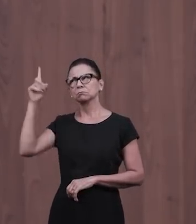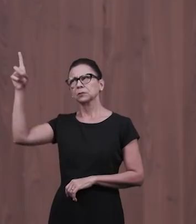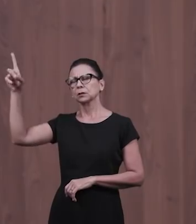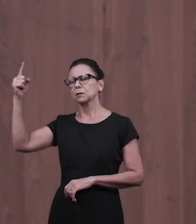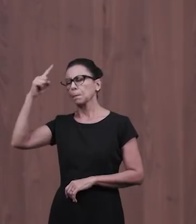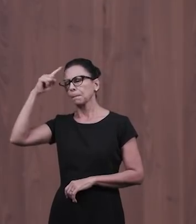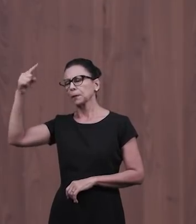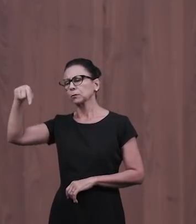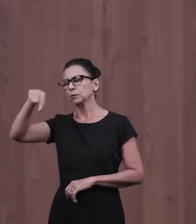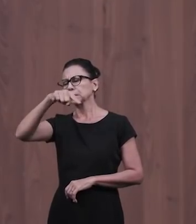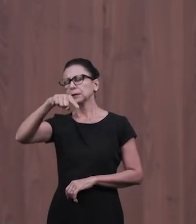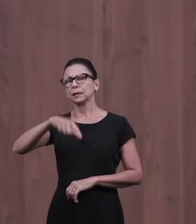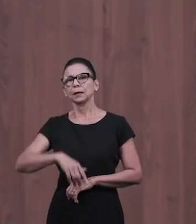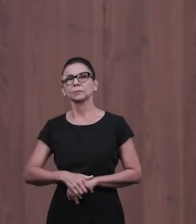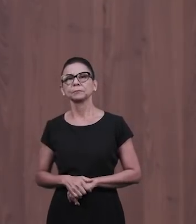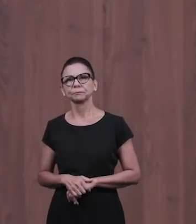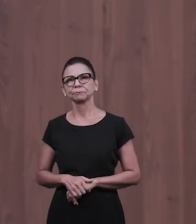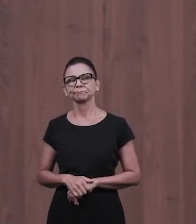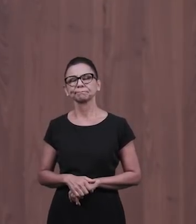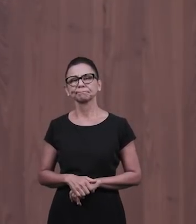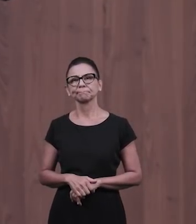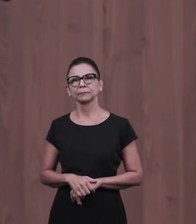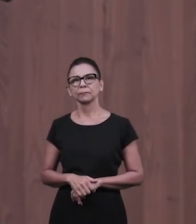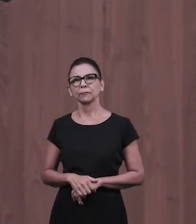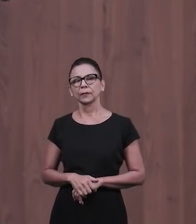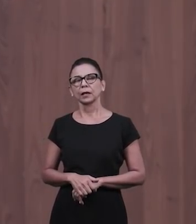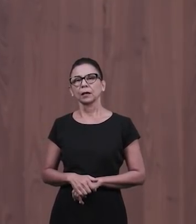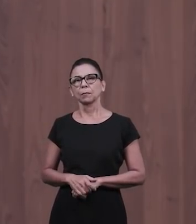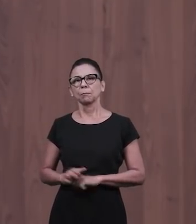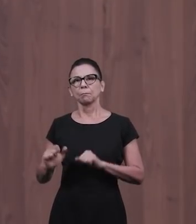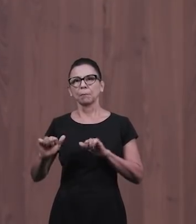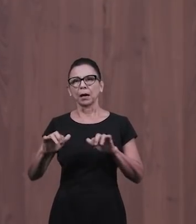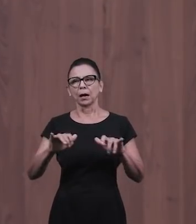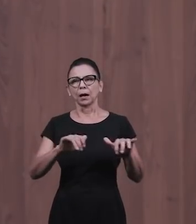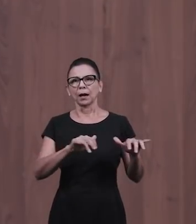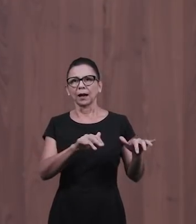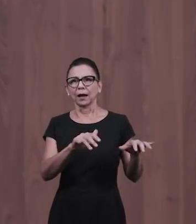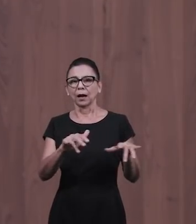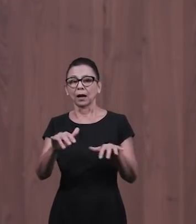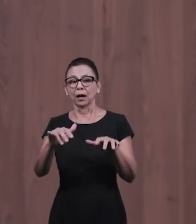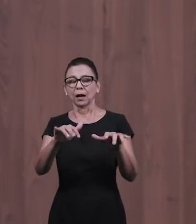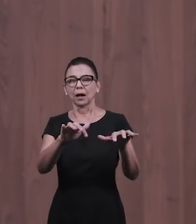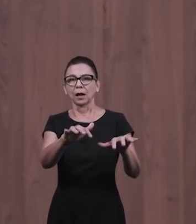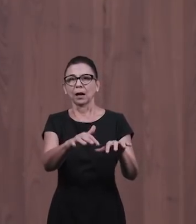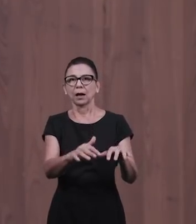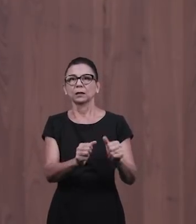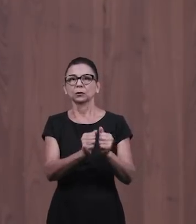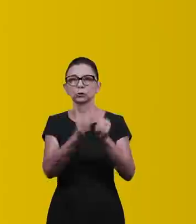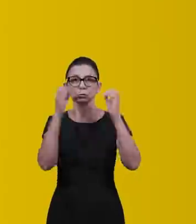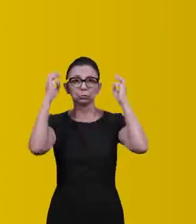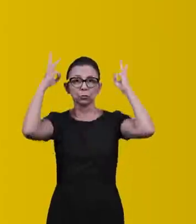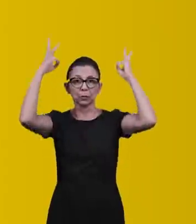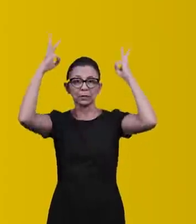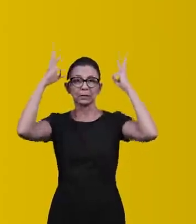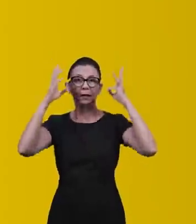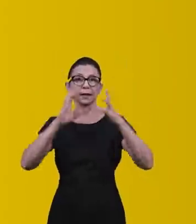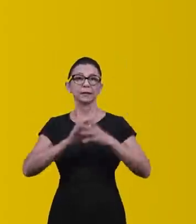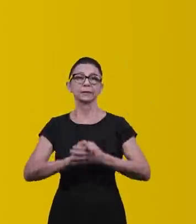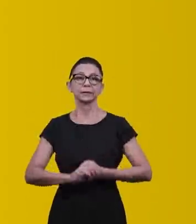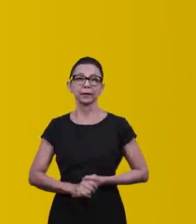prometida. Muitas dificuldades o povo enfrentou. Depois que eles passaram pelo Jordão,